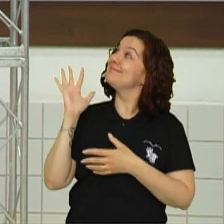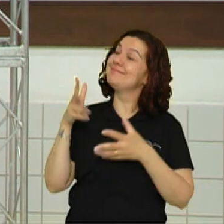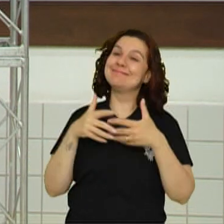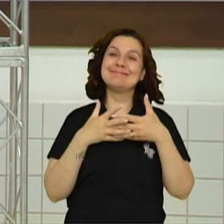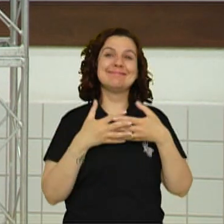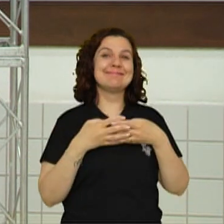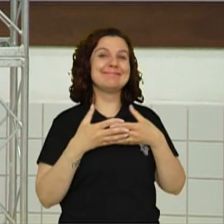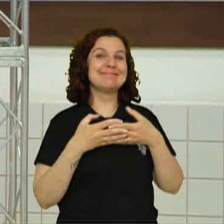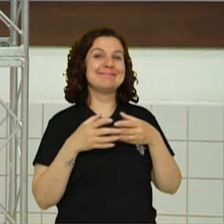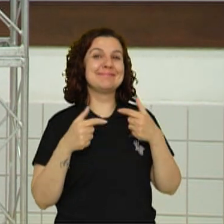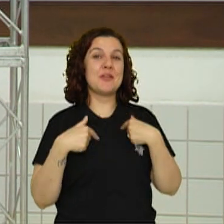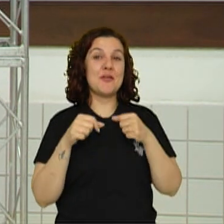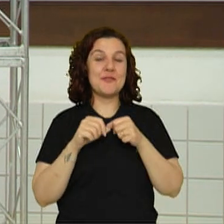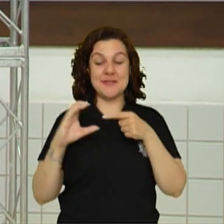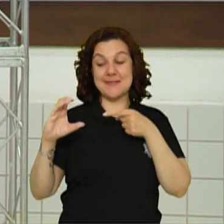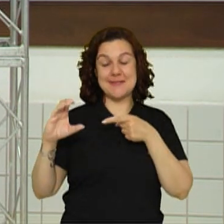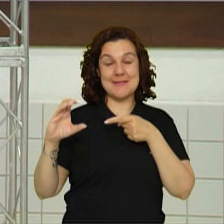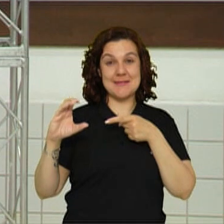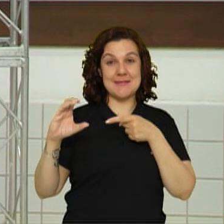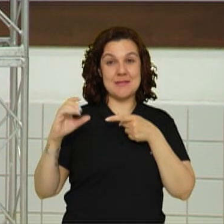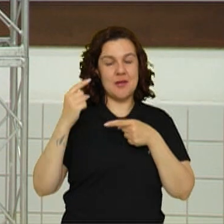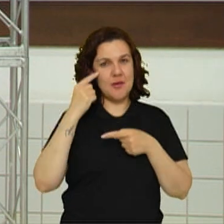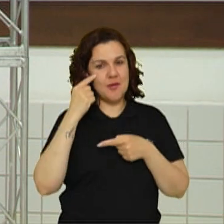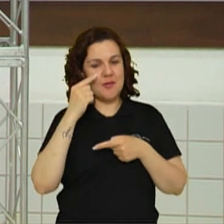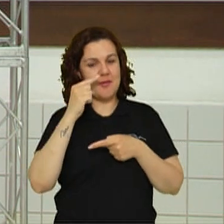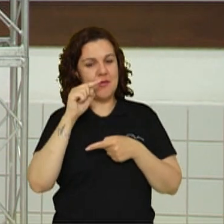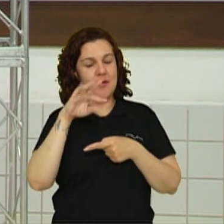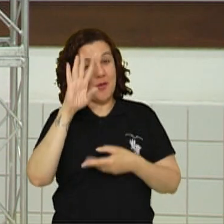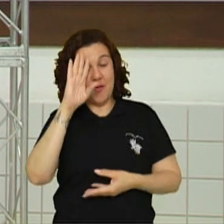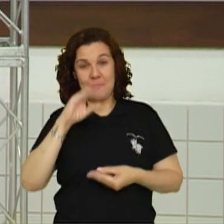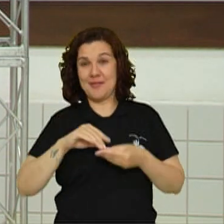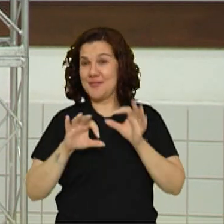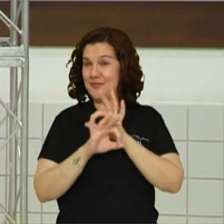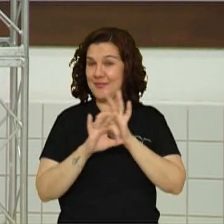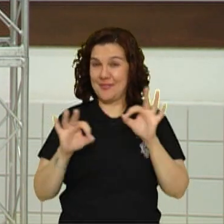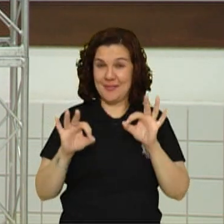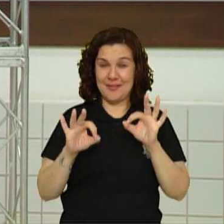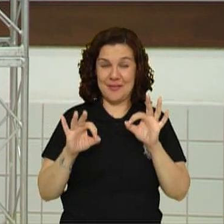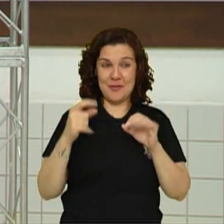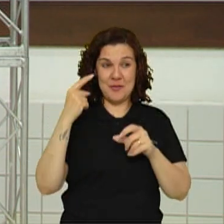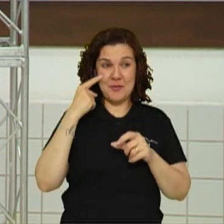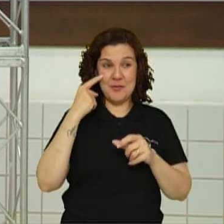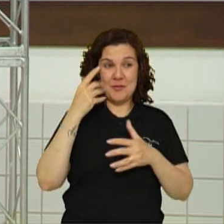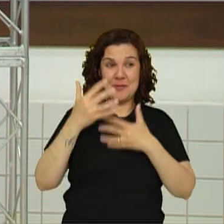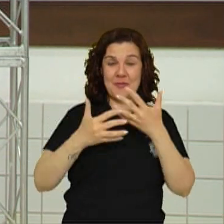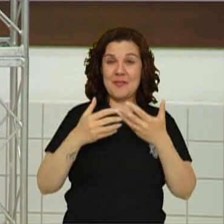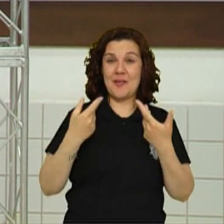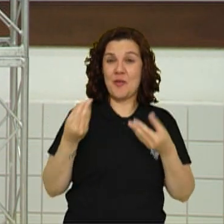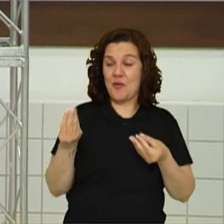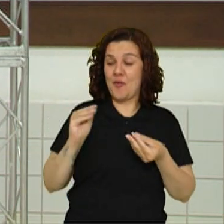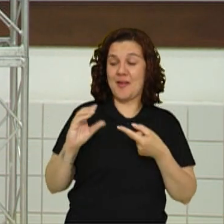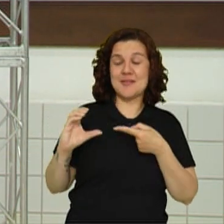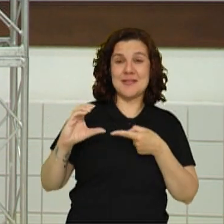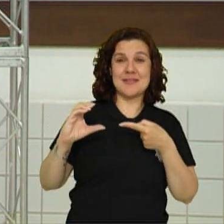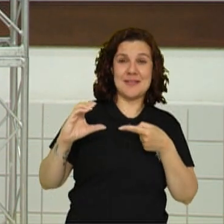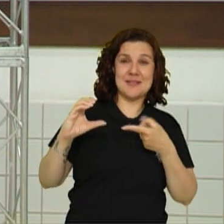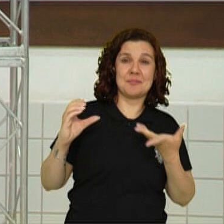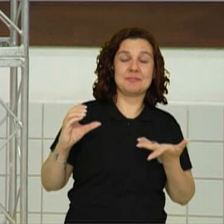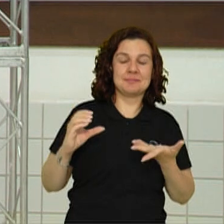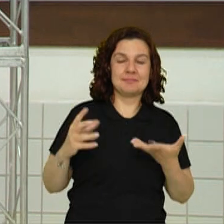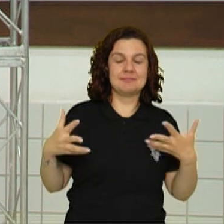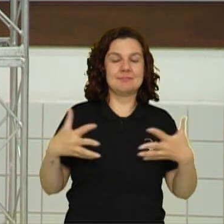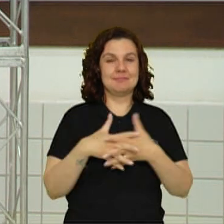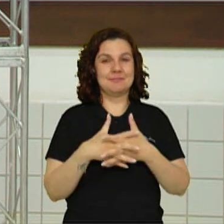ficou fazendo C para mim ali e eu não entendi nada. Achei que ela estava falando que eu tinha que ler a letra C.